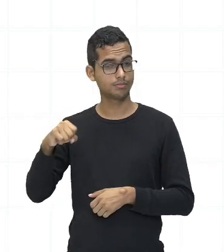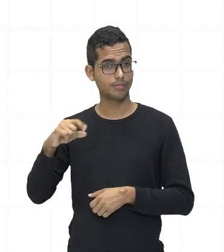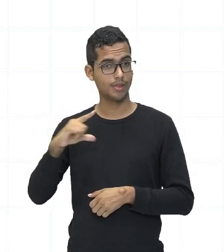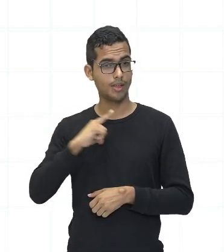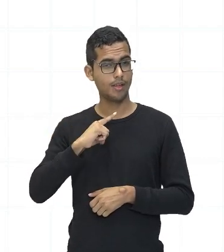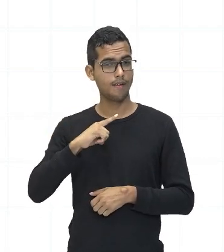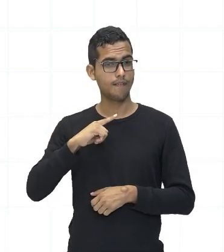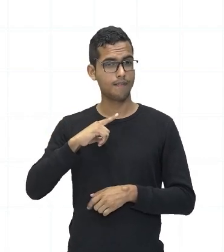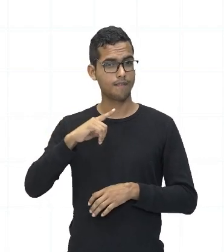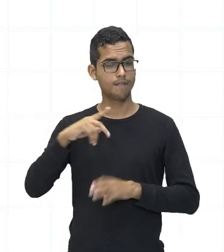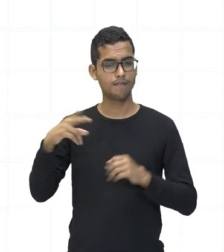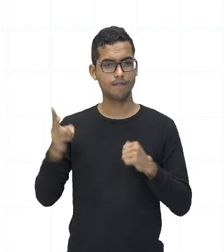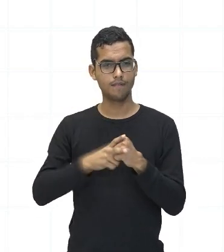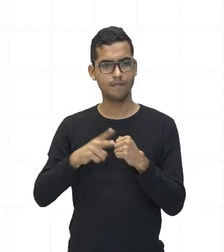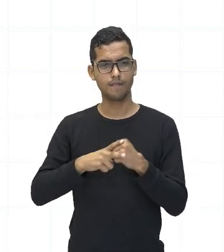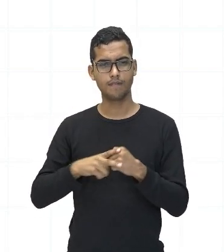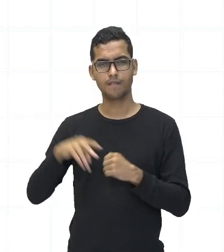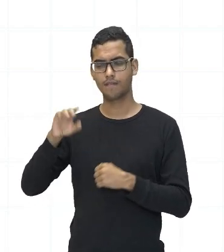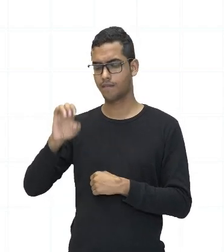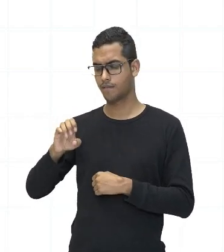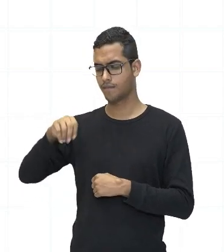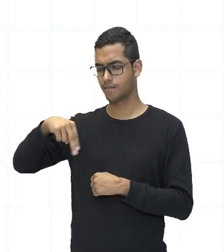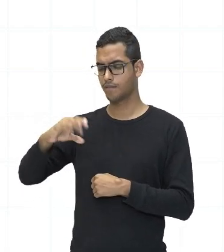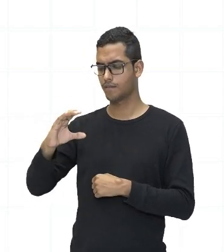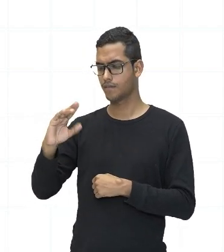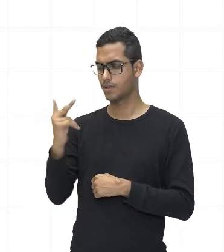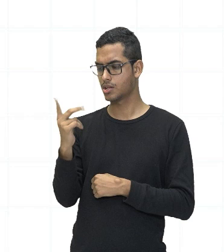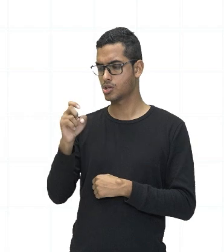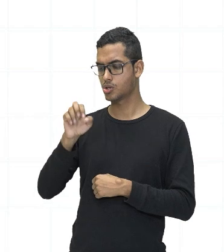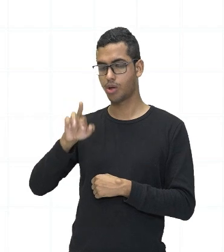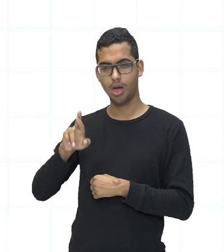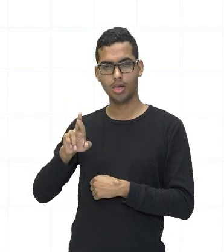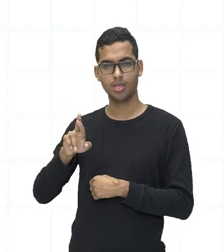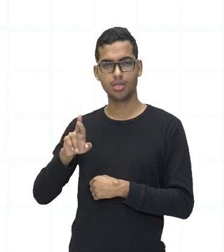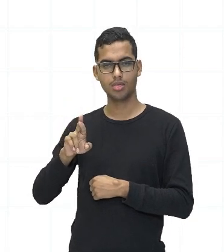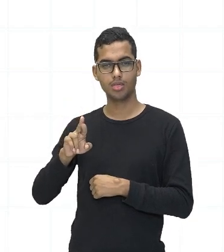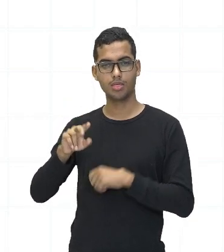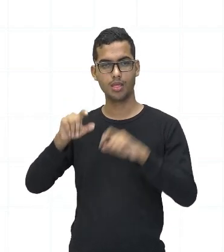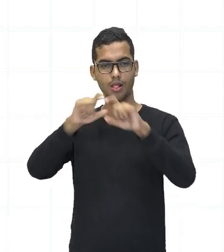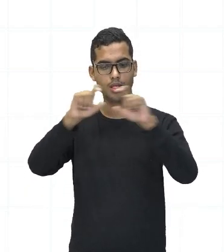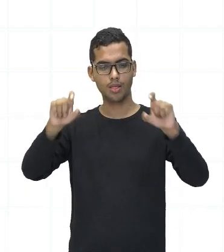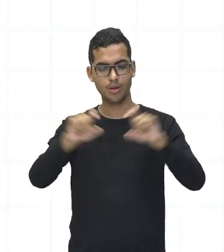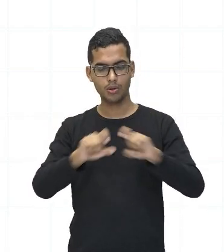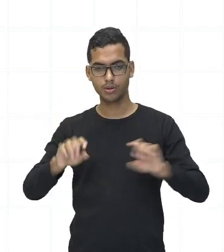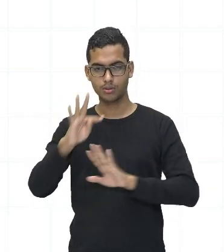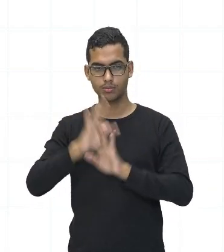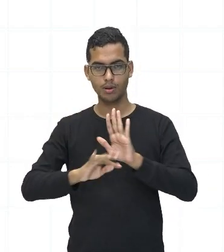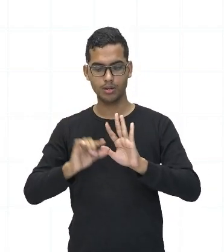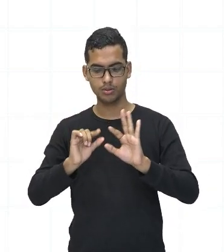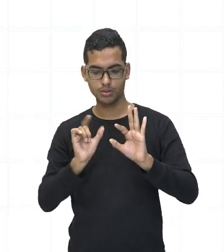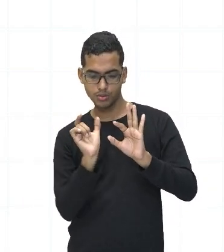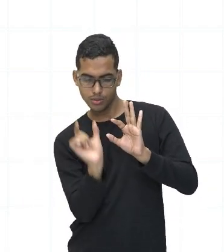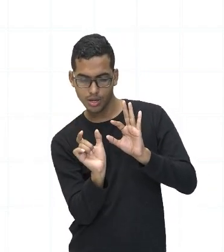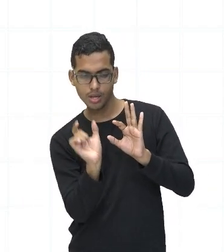é o verbo encher em duas ocorrências, em duas significações, né? Na primeira ocorrência,